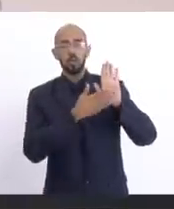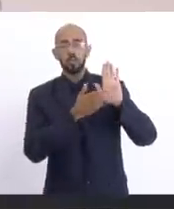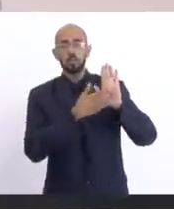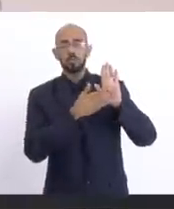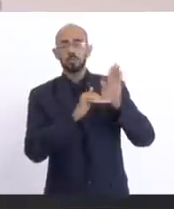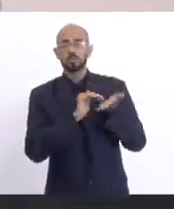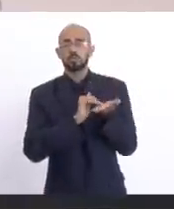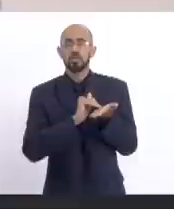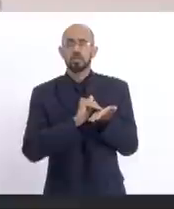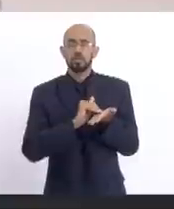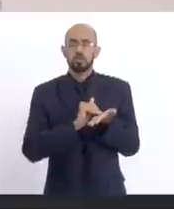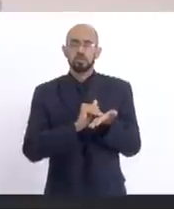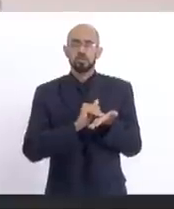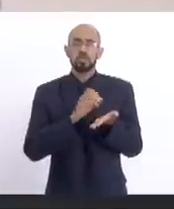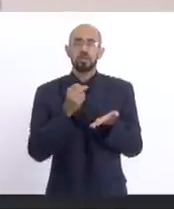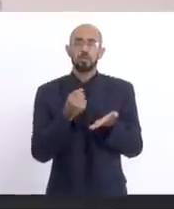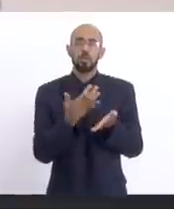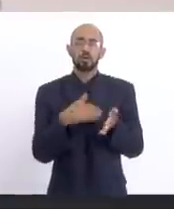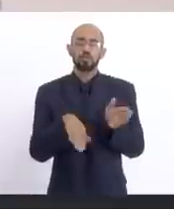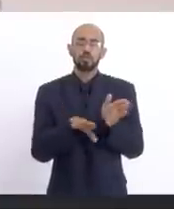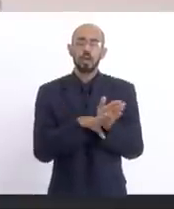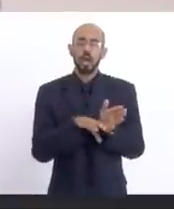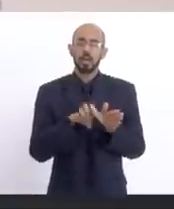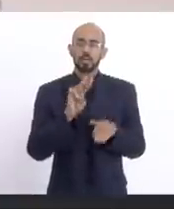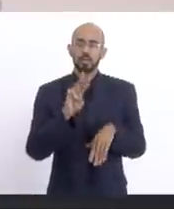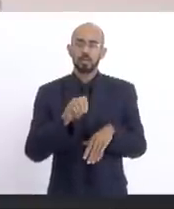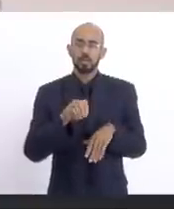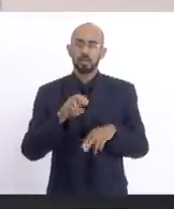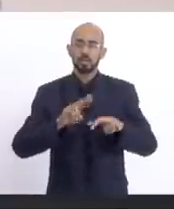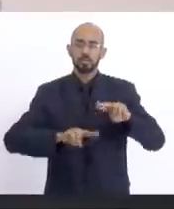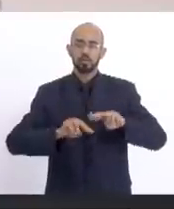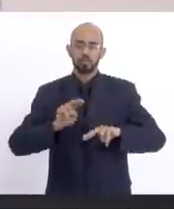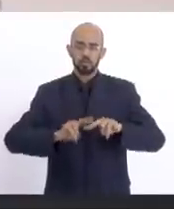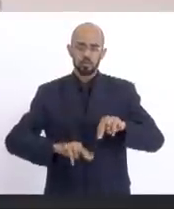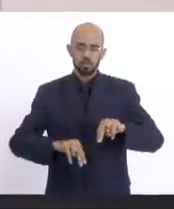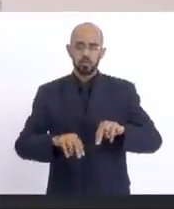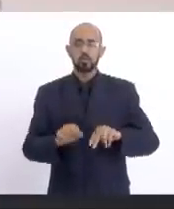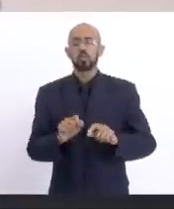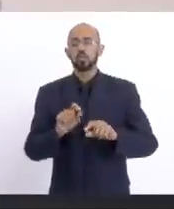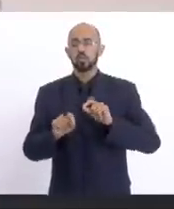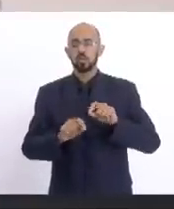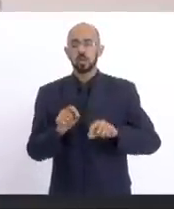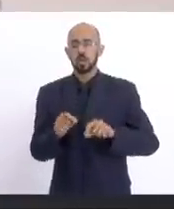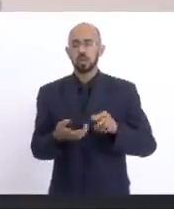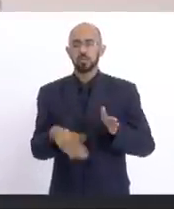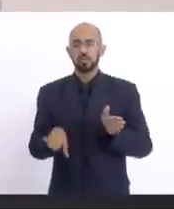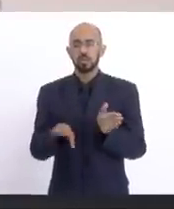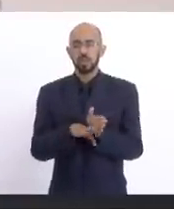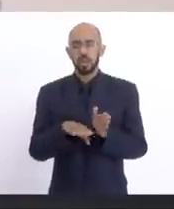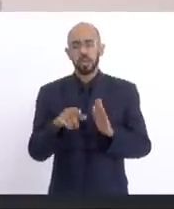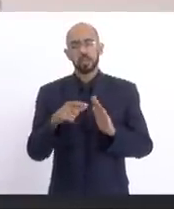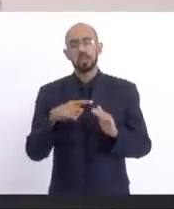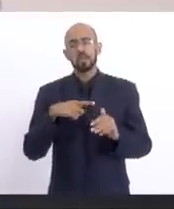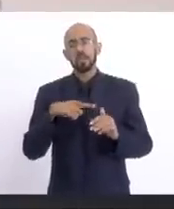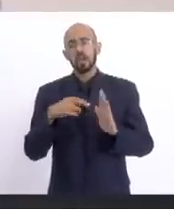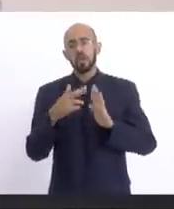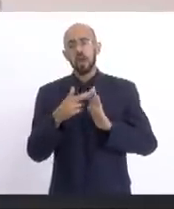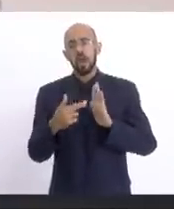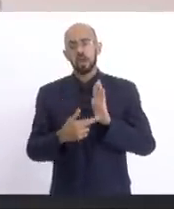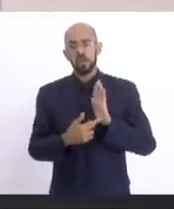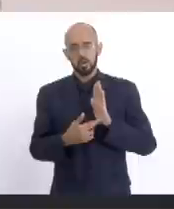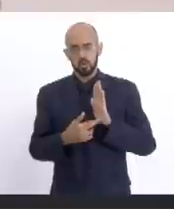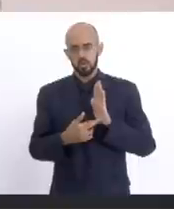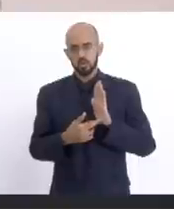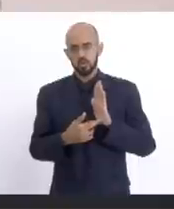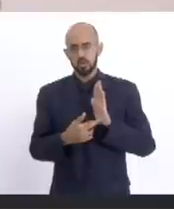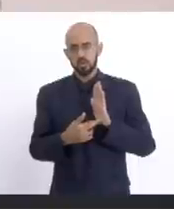30 de março, 30 de abril ou 30 de junho... Junho. Que a gente vai chegar aqui e vai ter um relatório. Ó, a